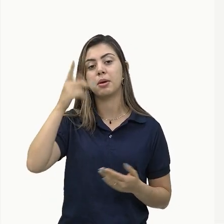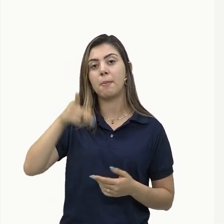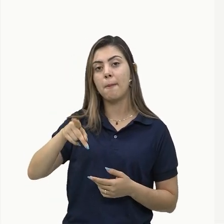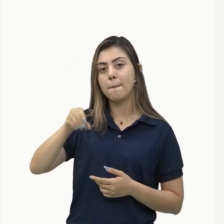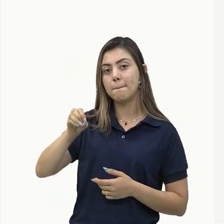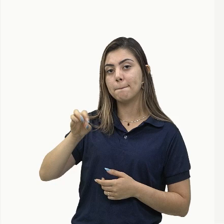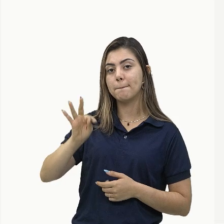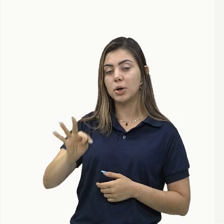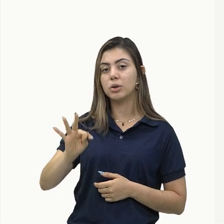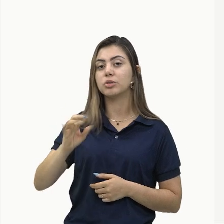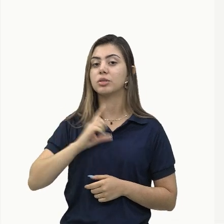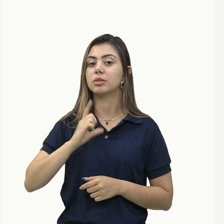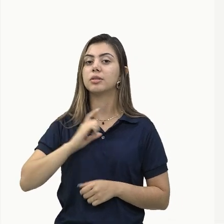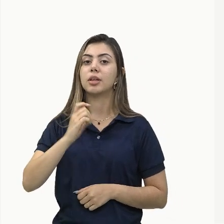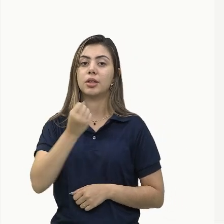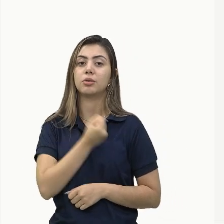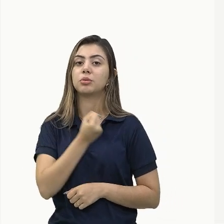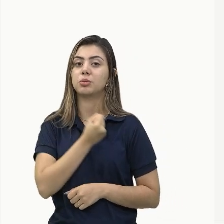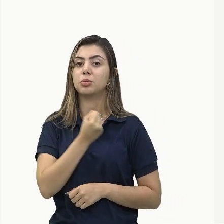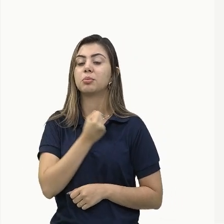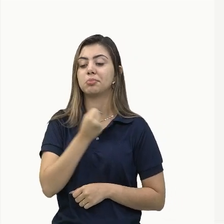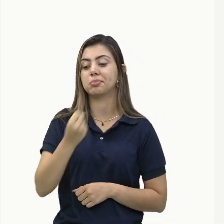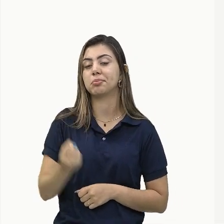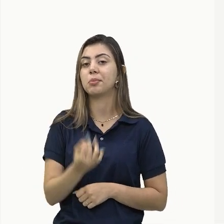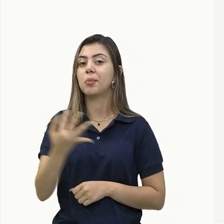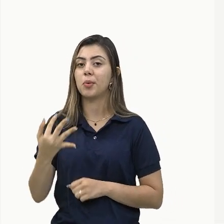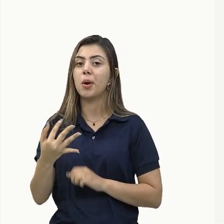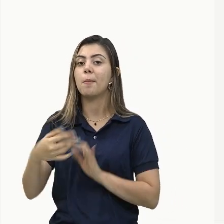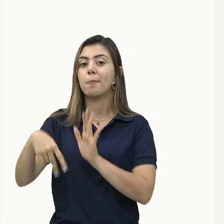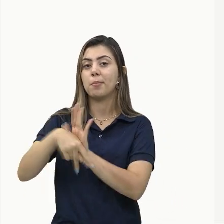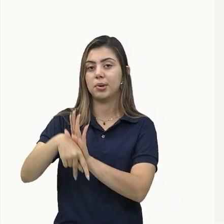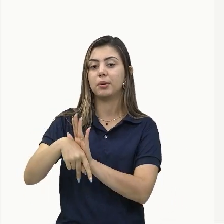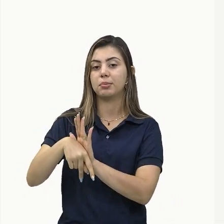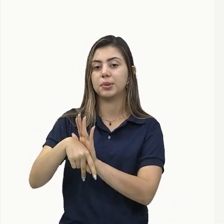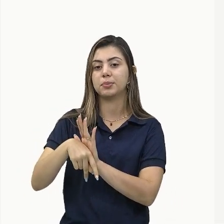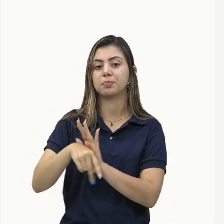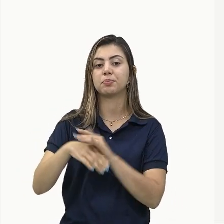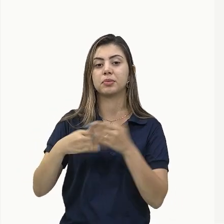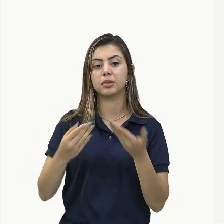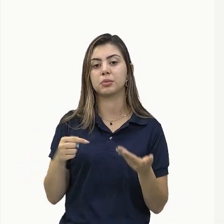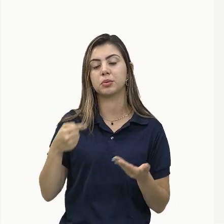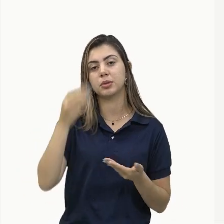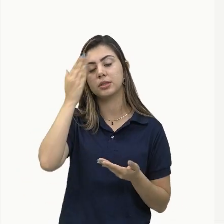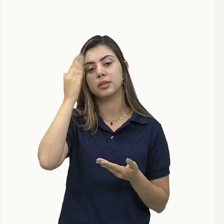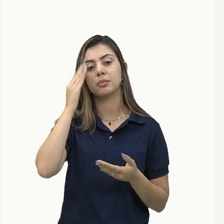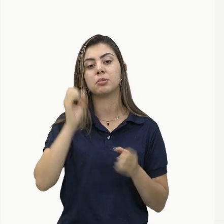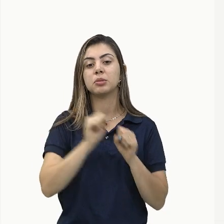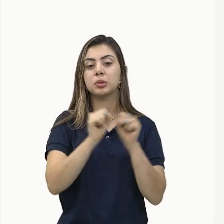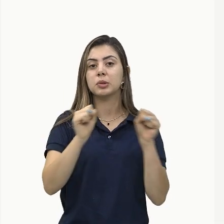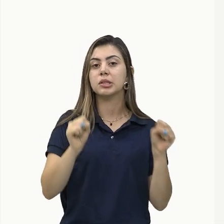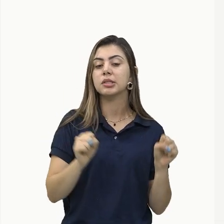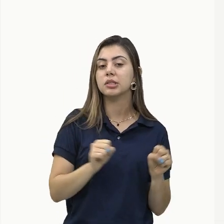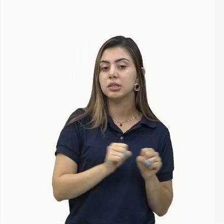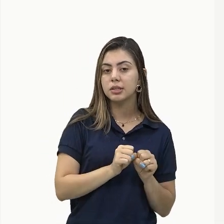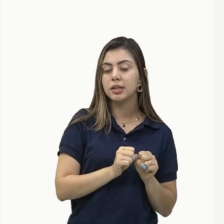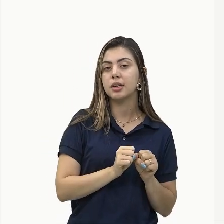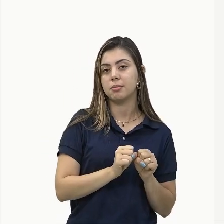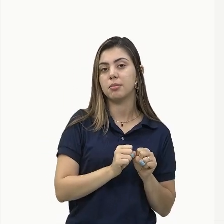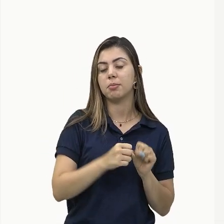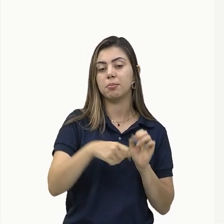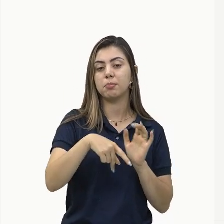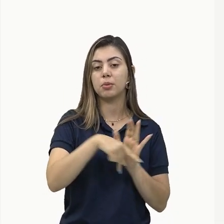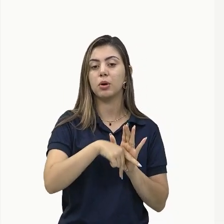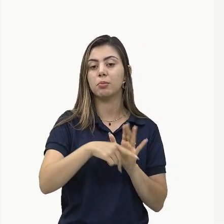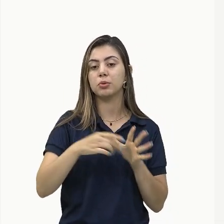uma unidade de medida. Essa unidade de medida, no Sistema Internacional de Unidades, pessoal, é